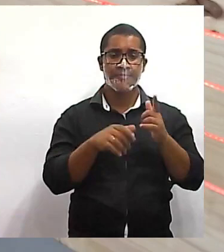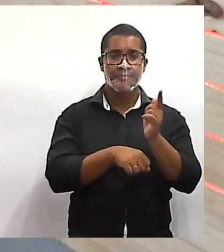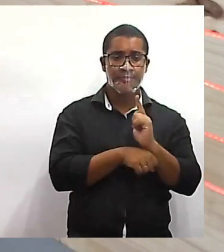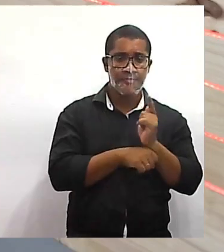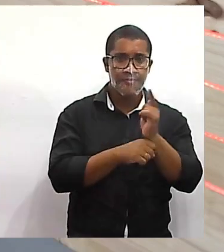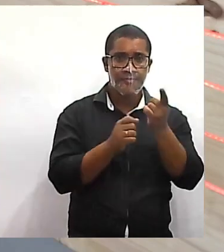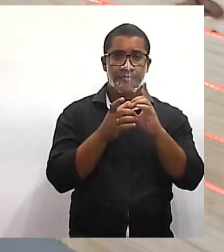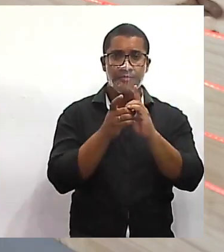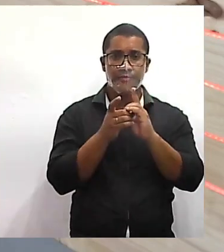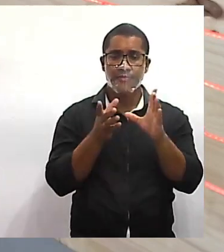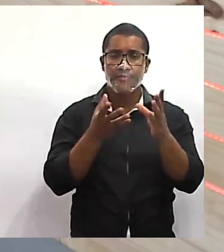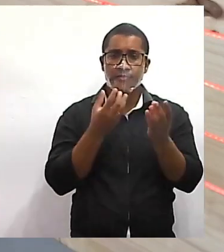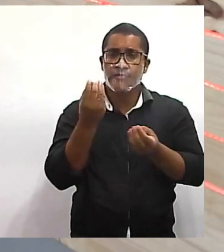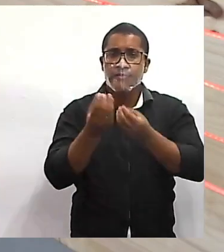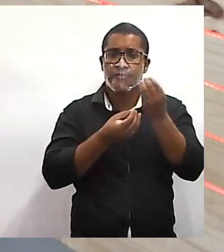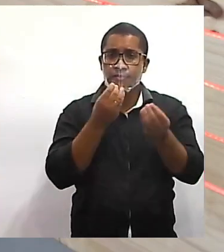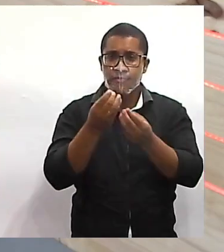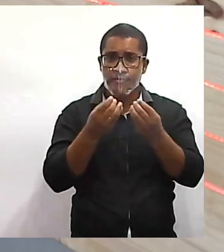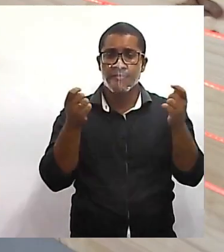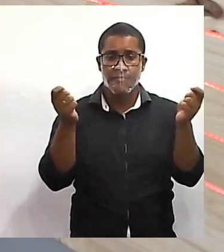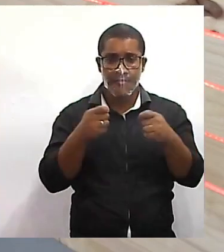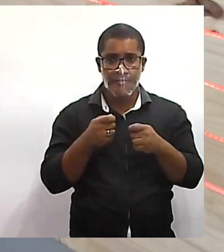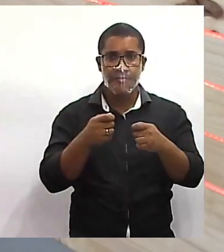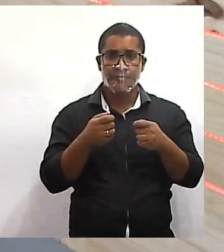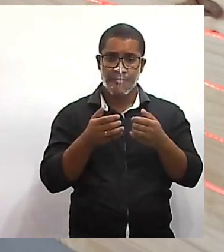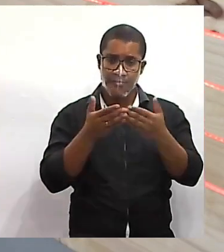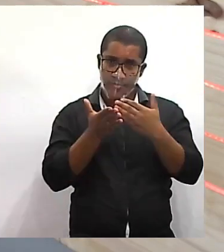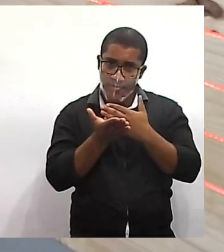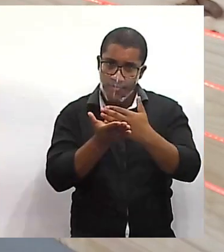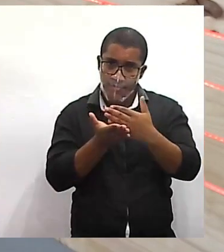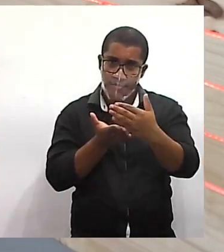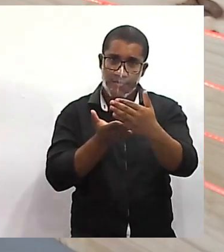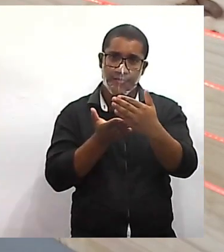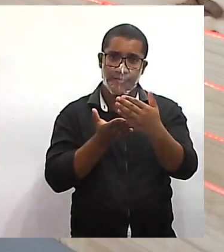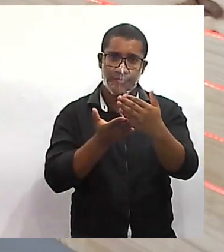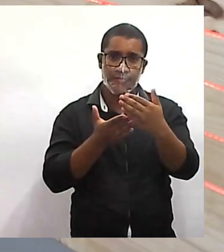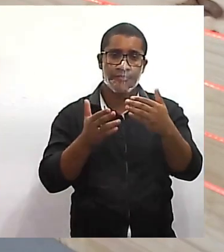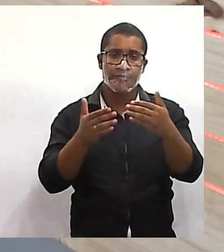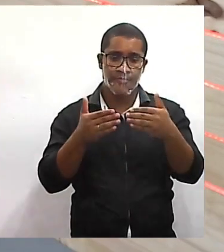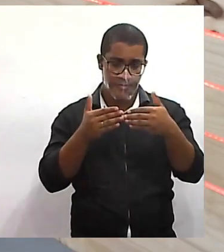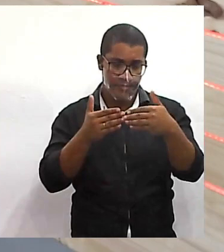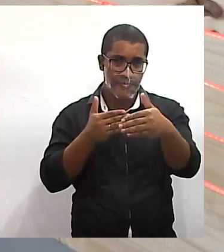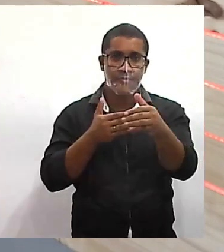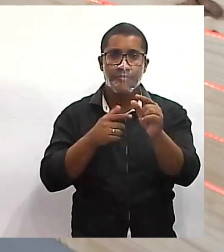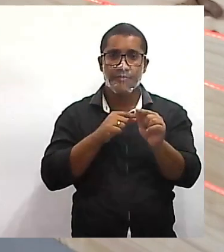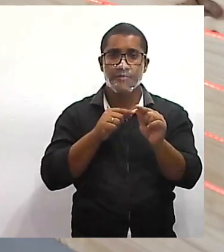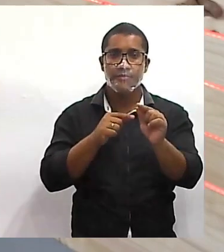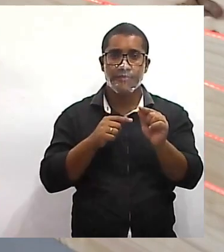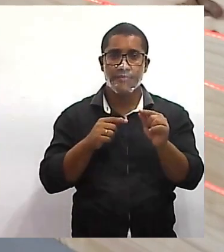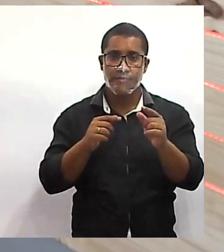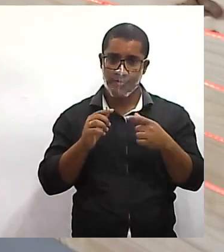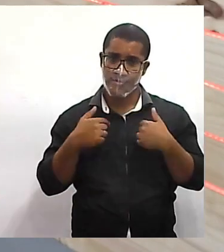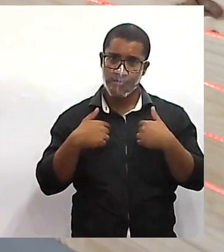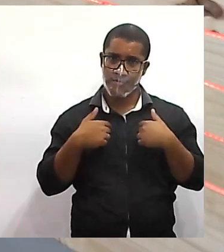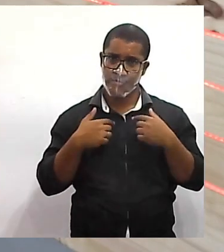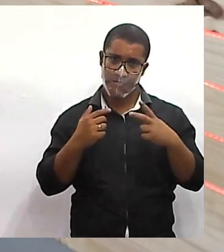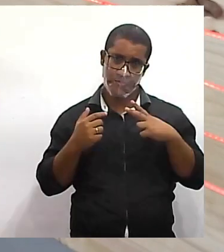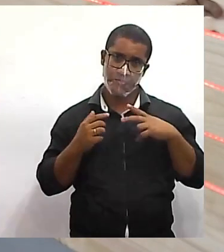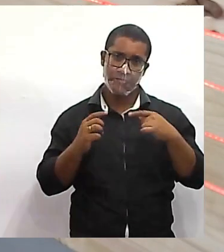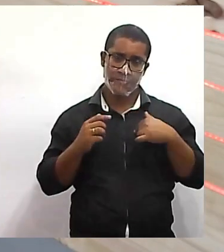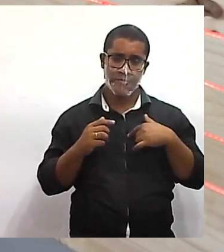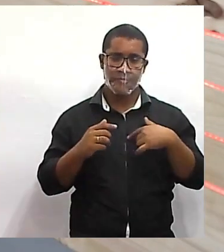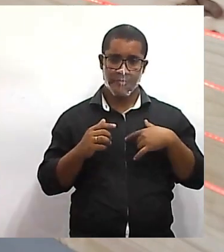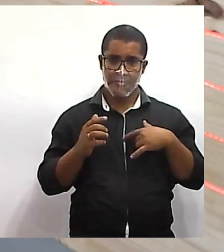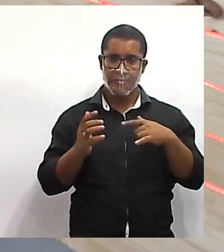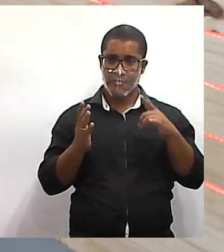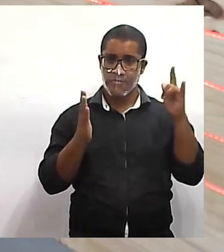gestão que deve ser implantada a partir de tudo aquilo que eu, particularmente, sou muito fã da